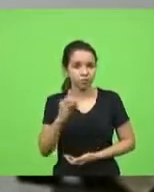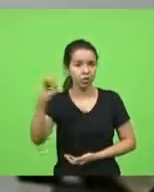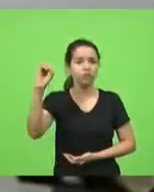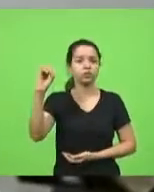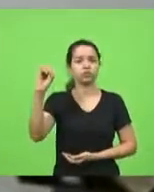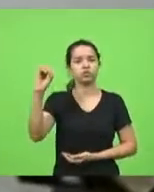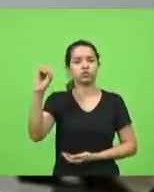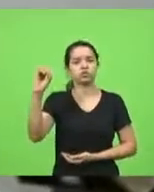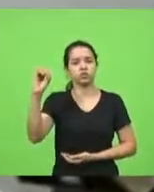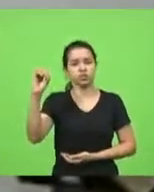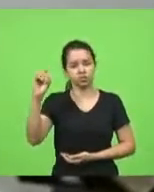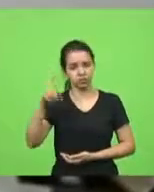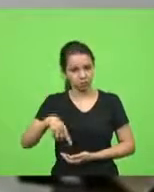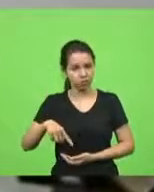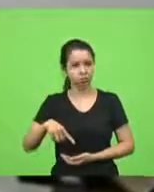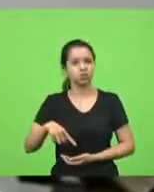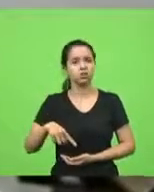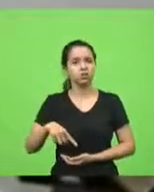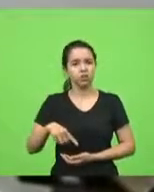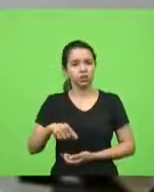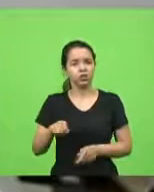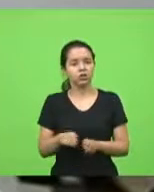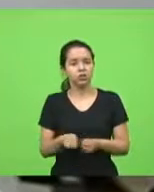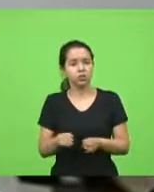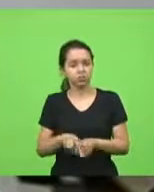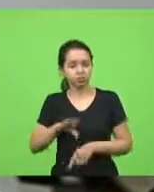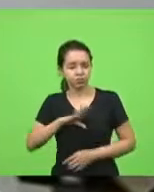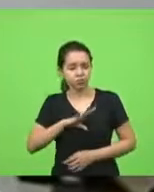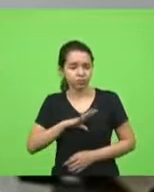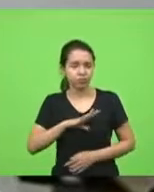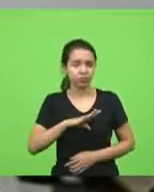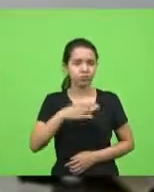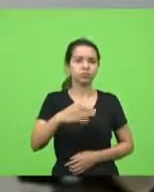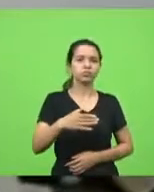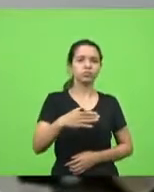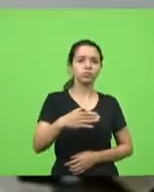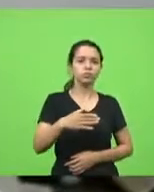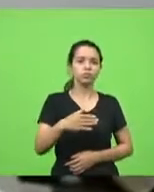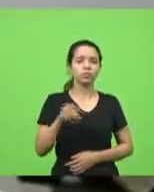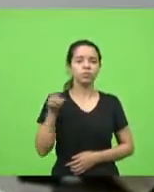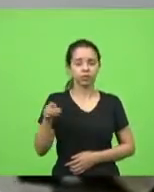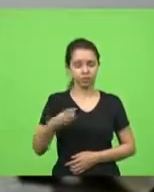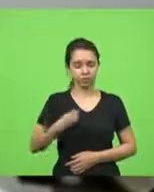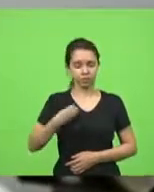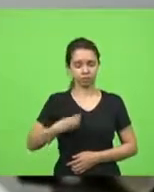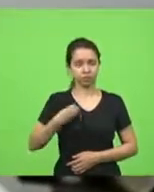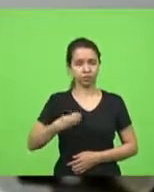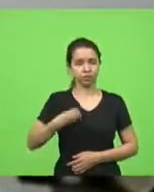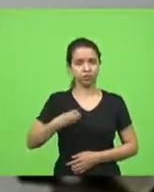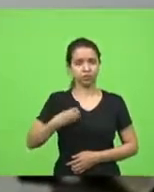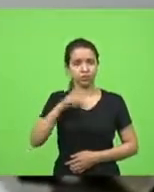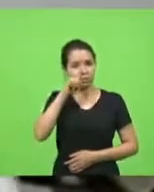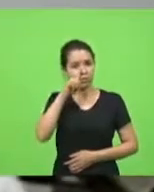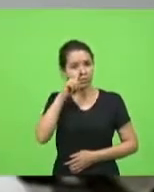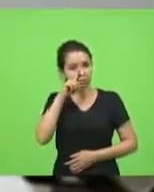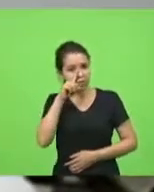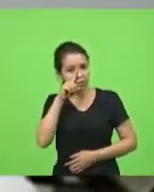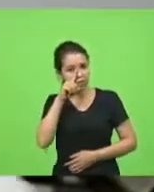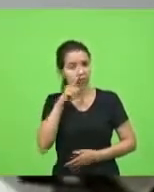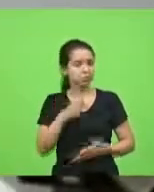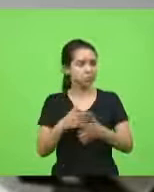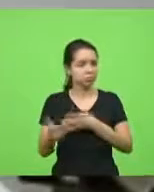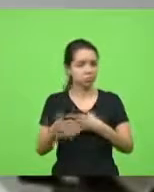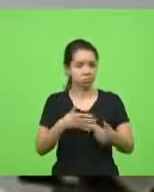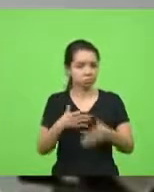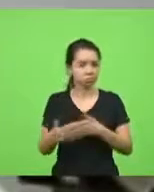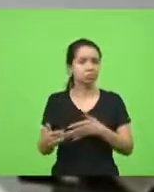excelentes e, acima de tudo, destemidas, que estão colocando as suas próprias vidas em risco. E a